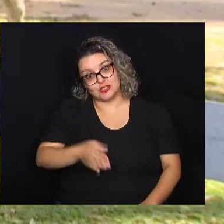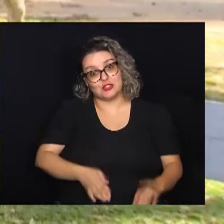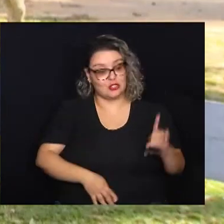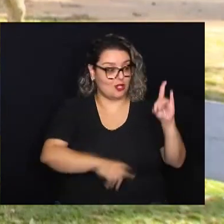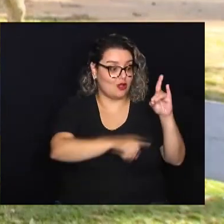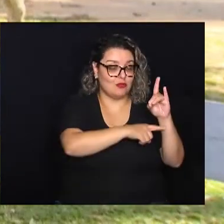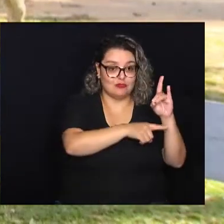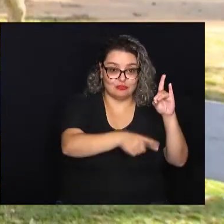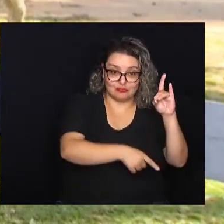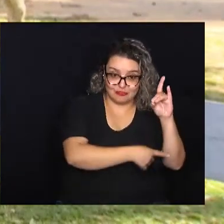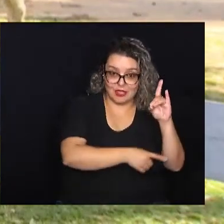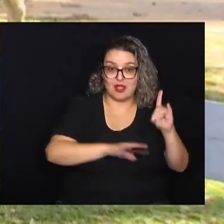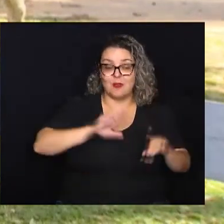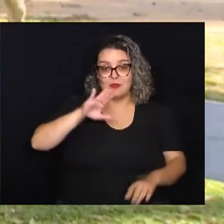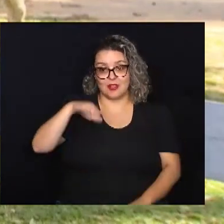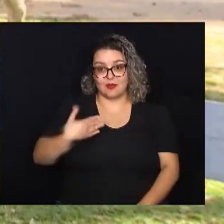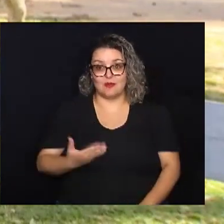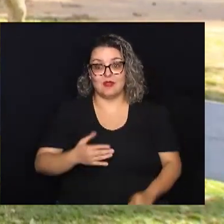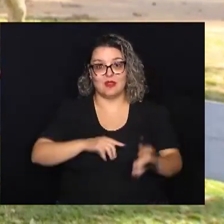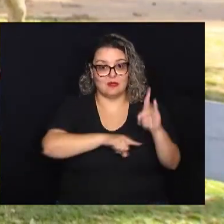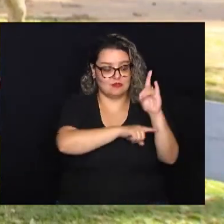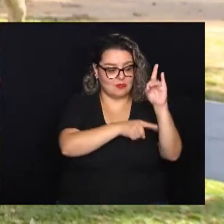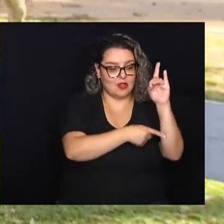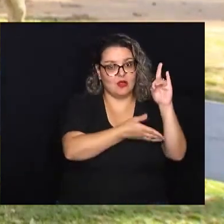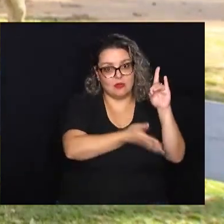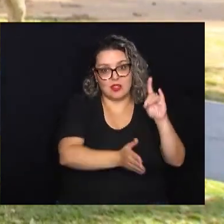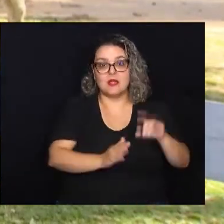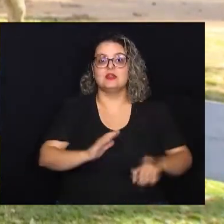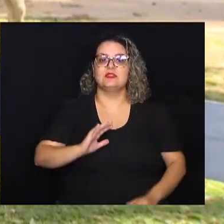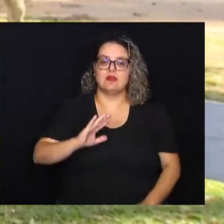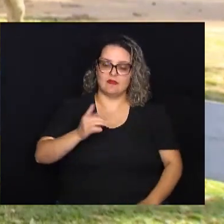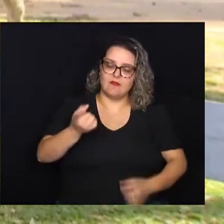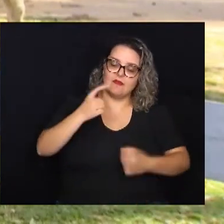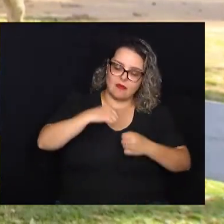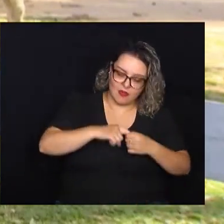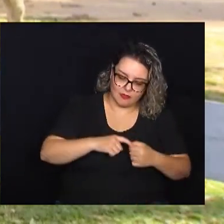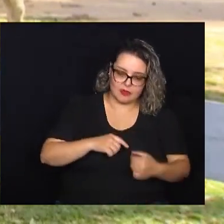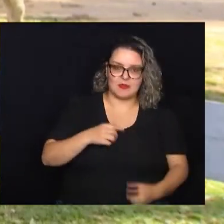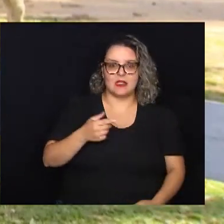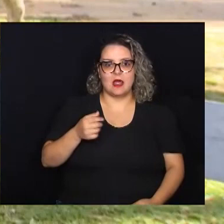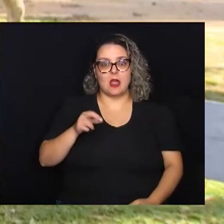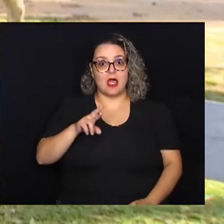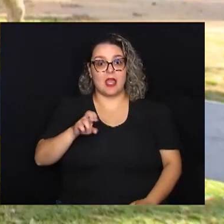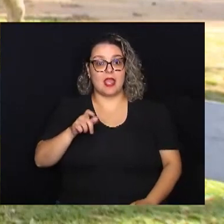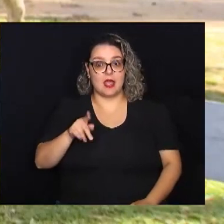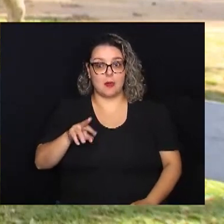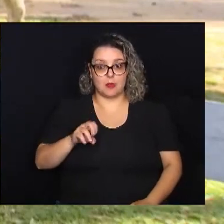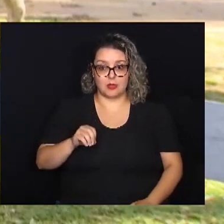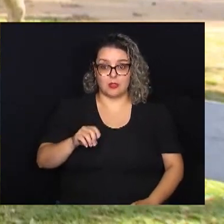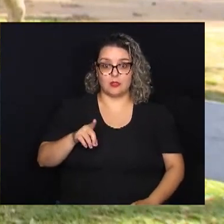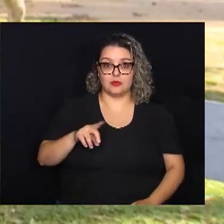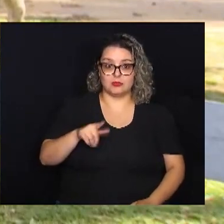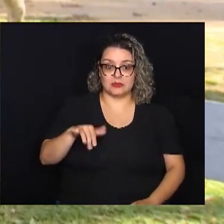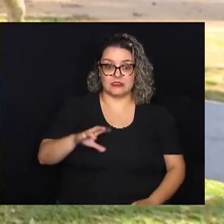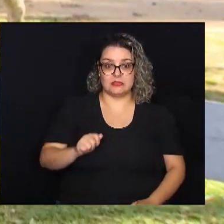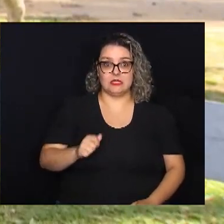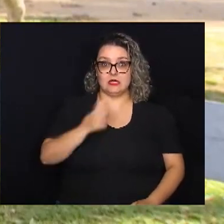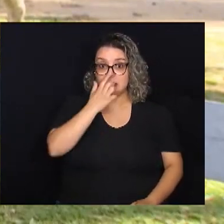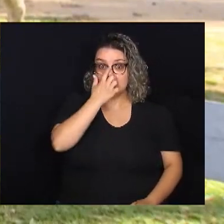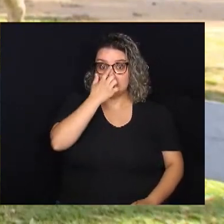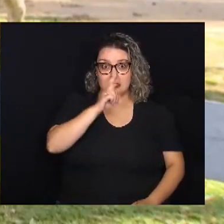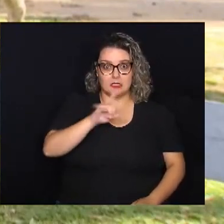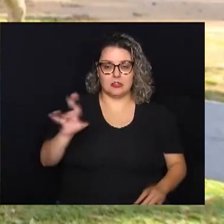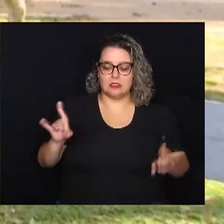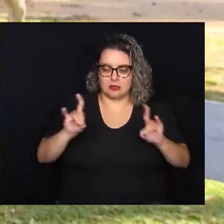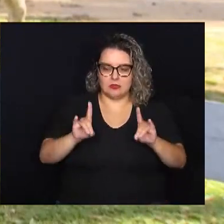novo porque assim que ela já para e ela já entra em período reprodutivo e como ela está com o macho e não foi separada ela já pode